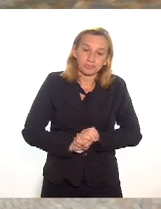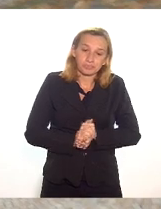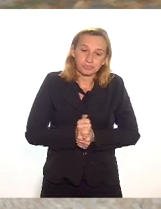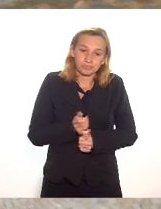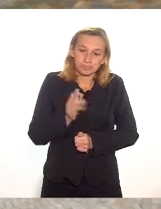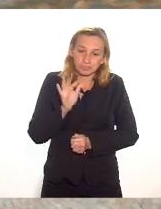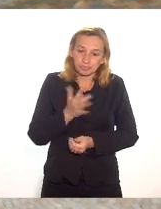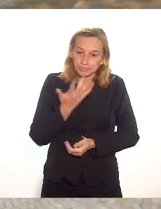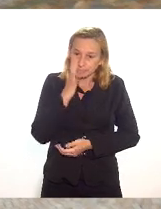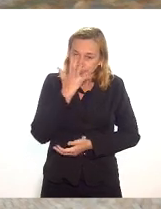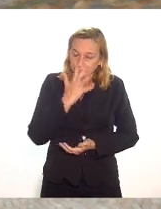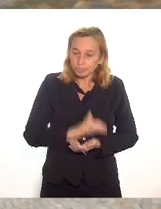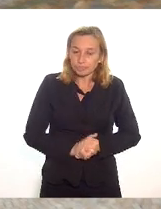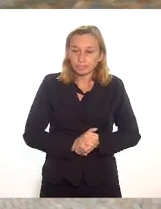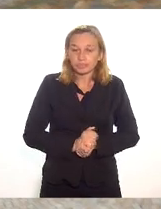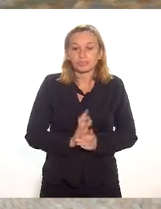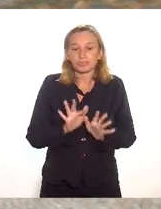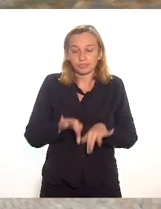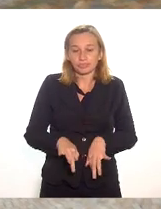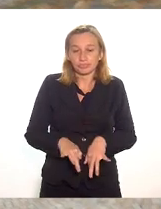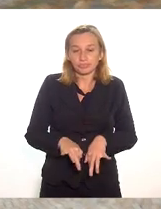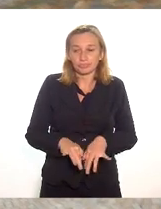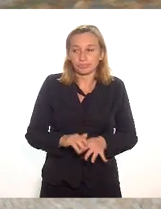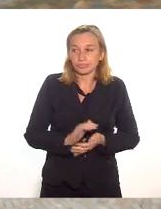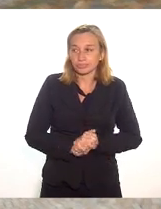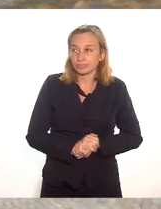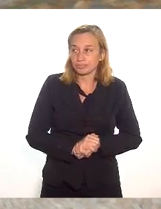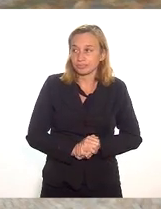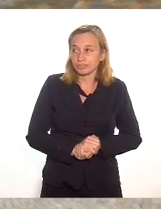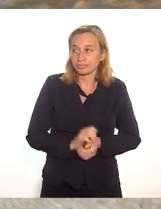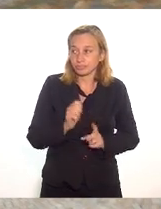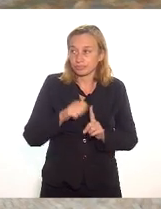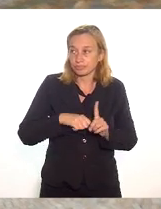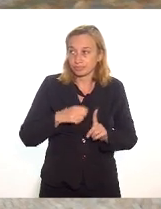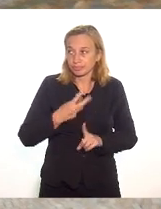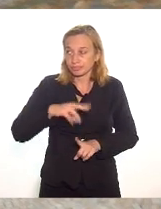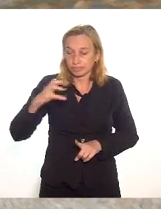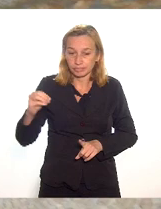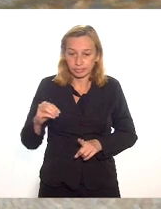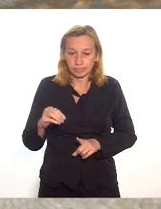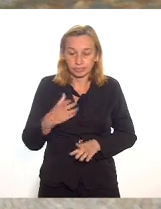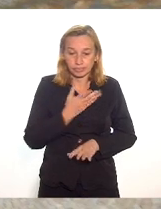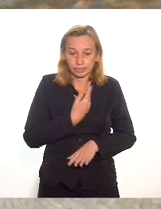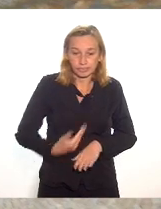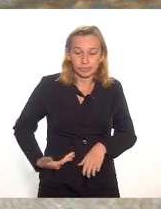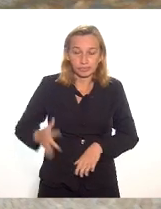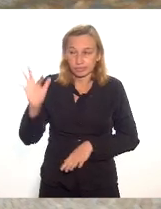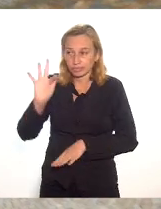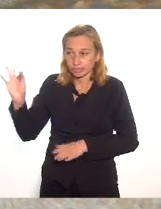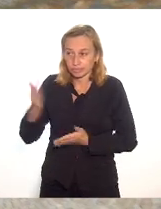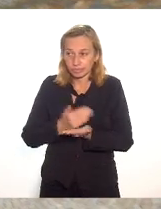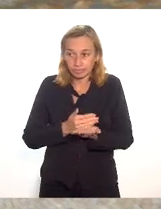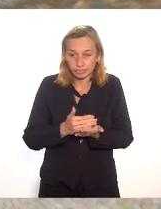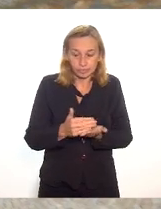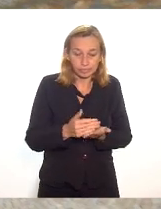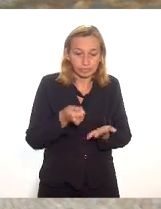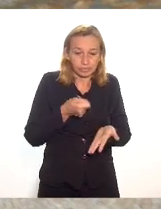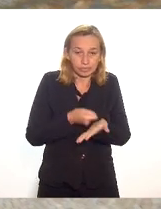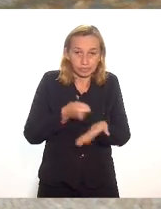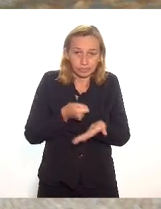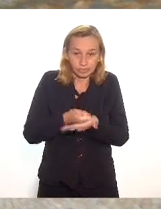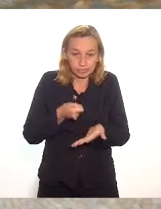em fevereiro terminar essa liminar e, em março, o governo federal começar a